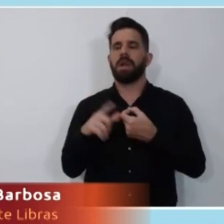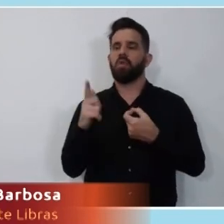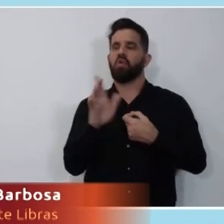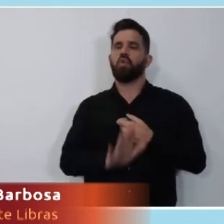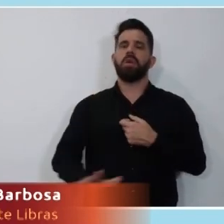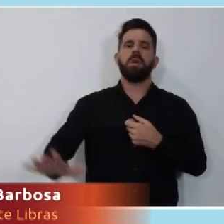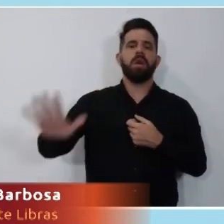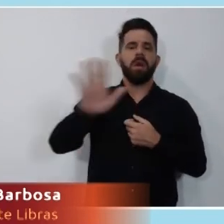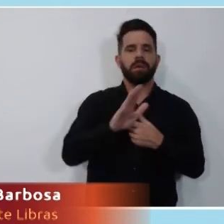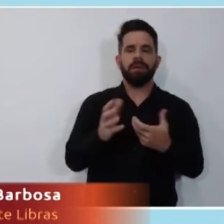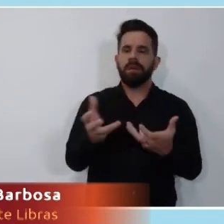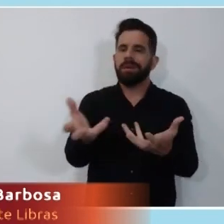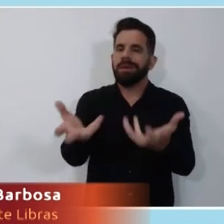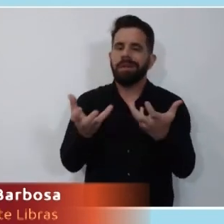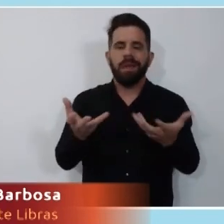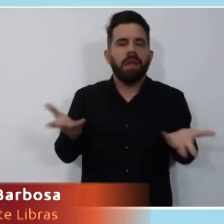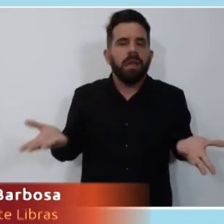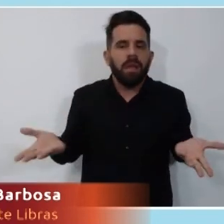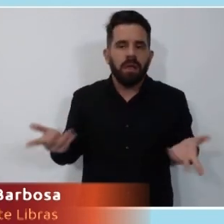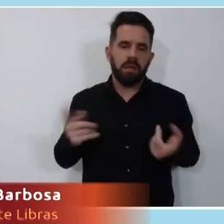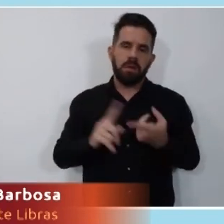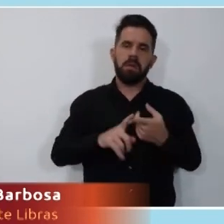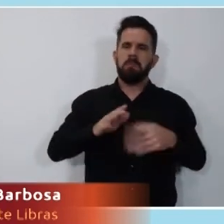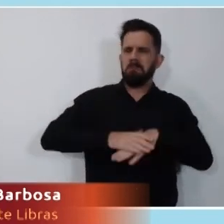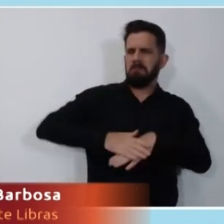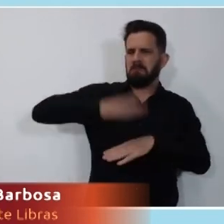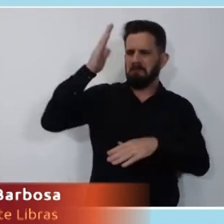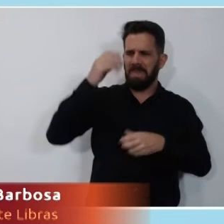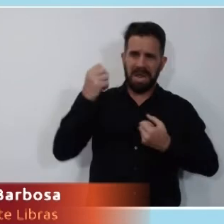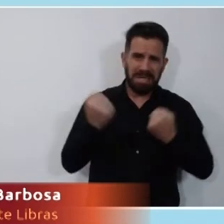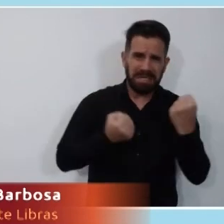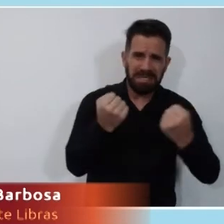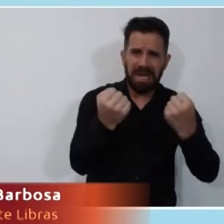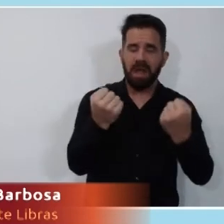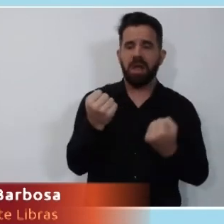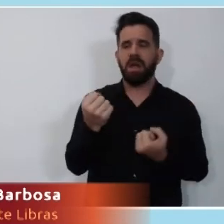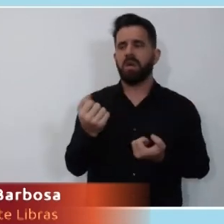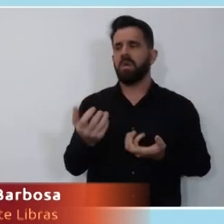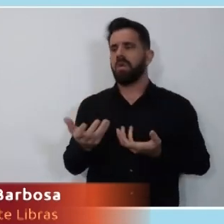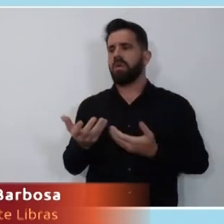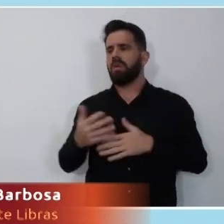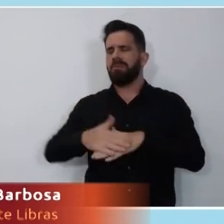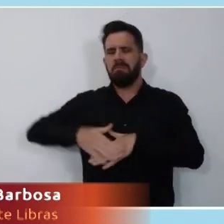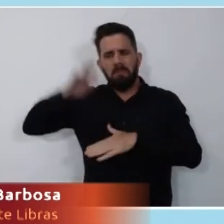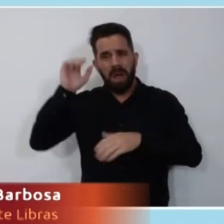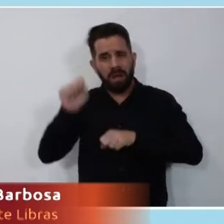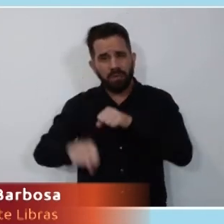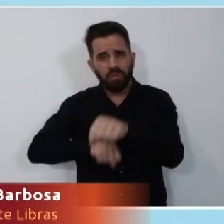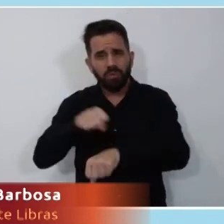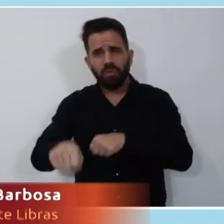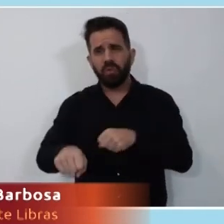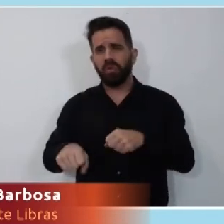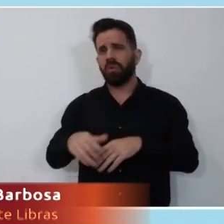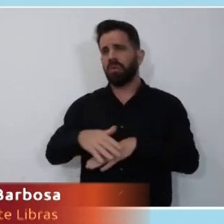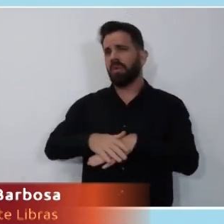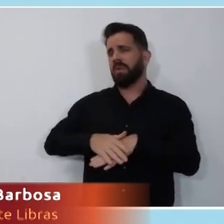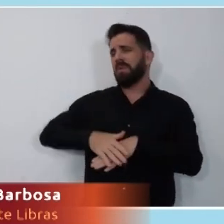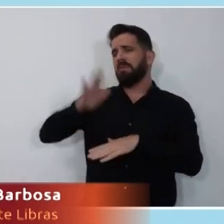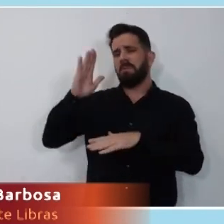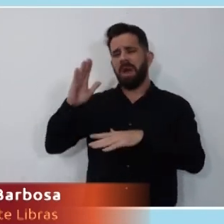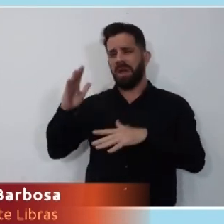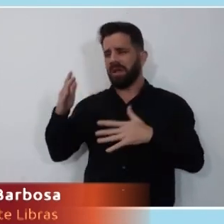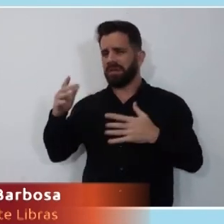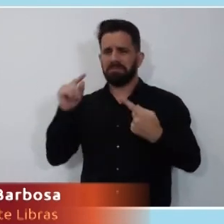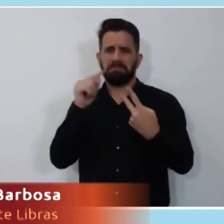o professor Rony, né? Então, assim, estabelecer qual é a diretriz, o horizonte, onde nós queremos chegar, é